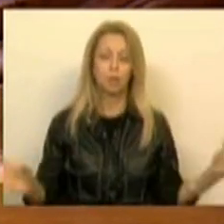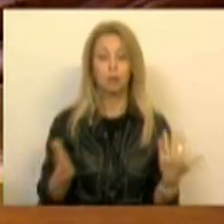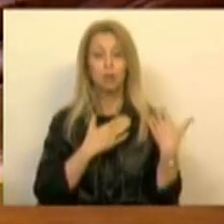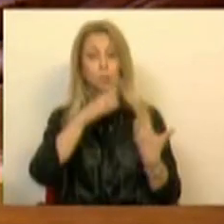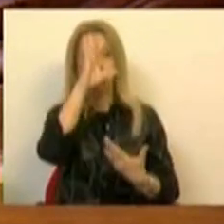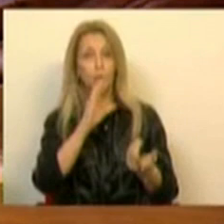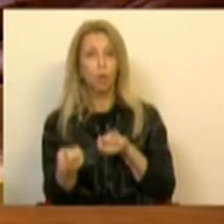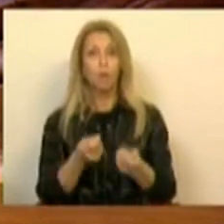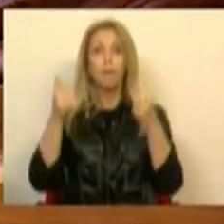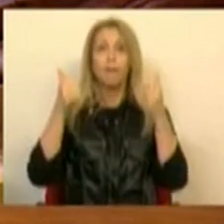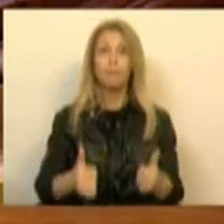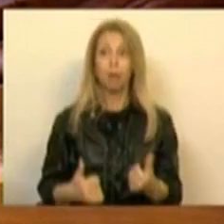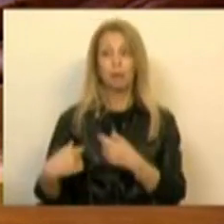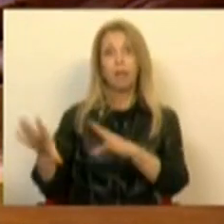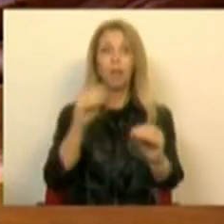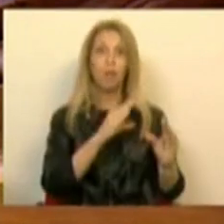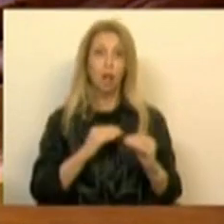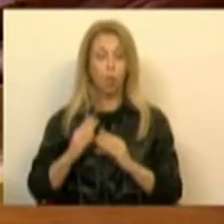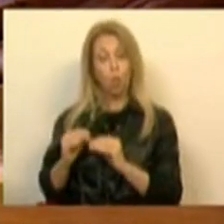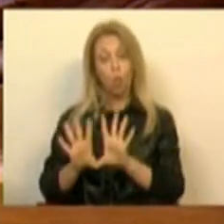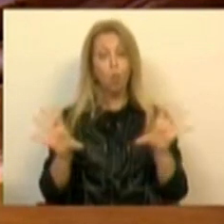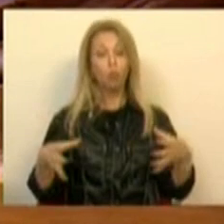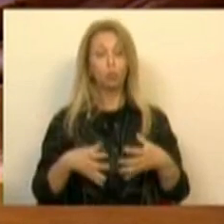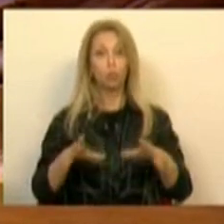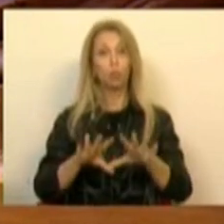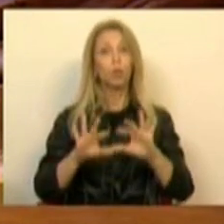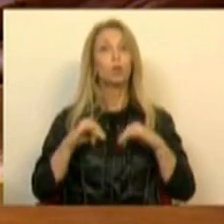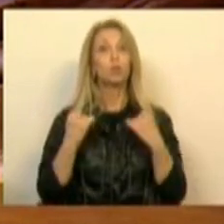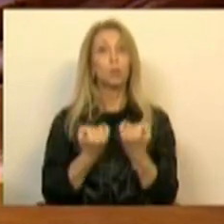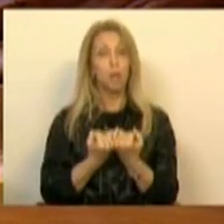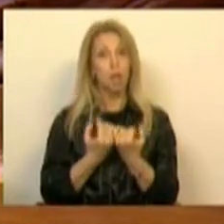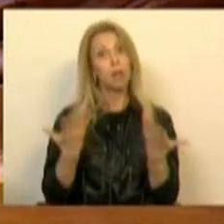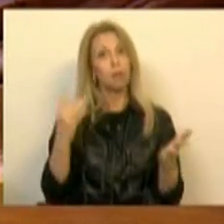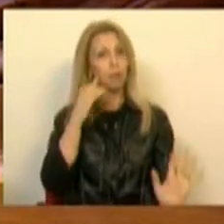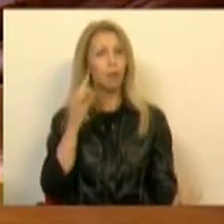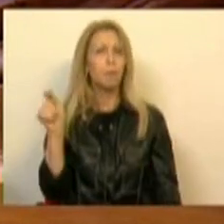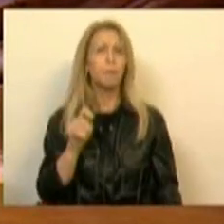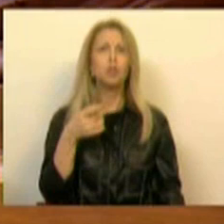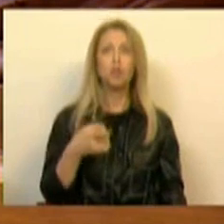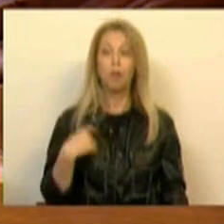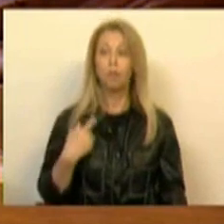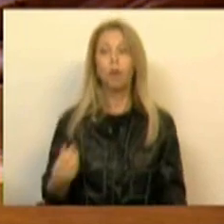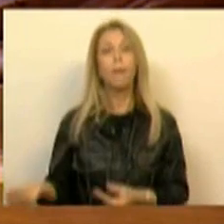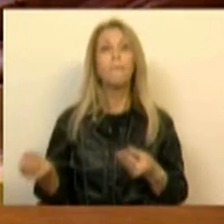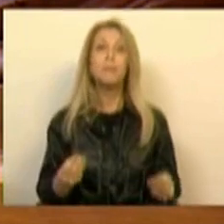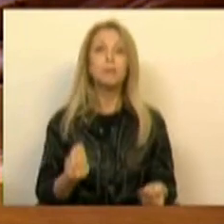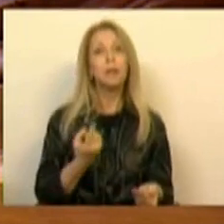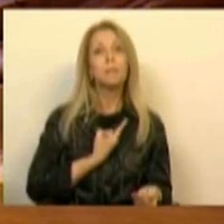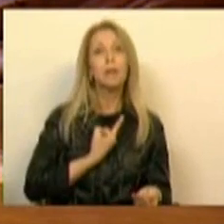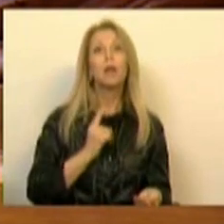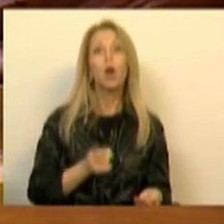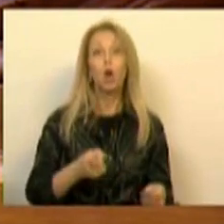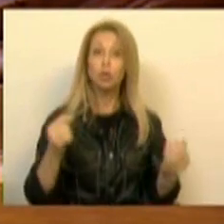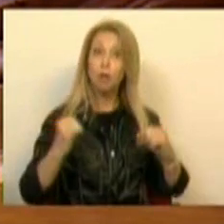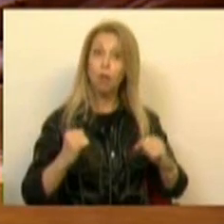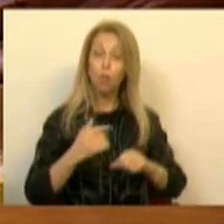a governar em diálogo com o conjunto da sociedade. E em cerca de 9 meses, o que é que temos a apresentar? Temos a apresentar um